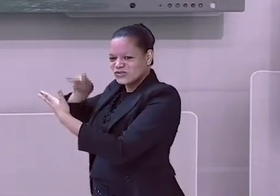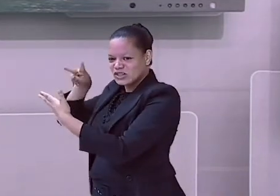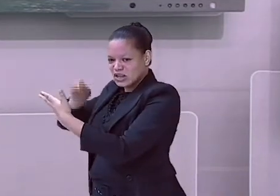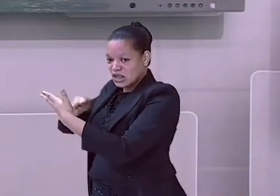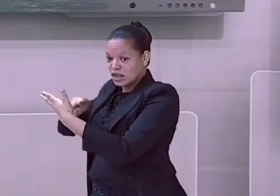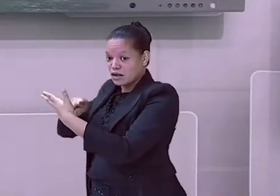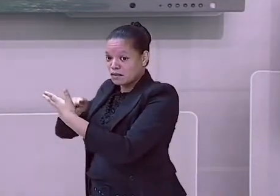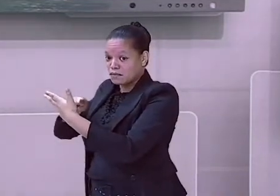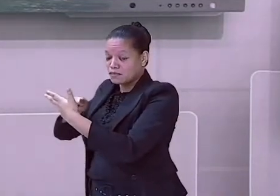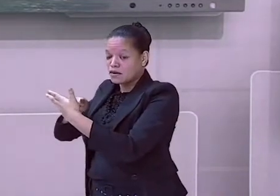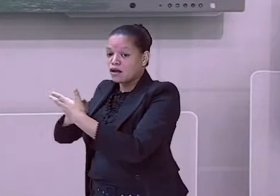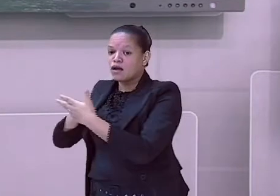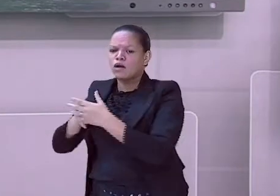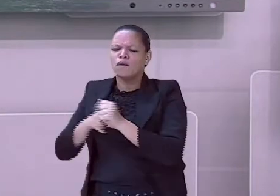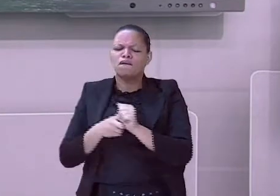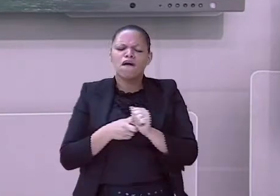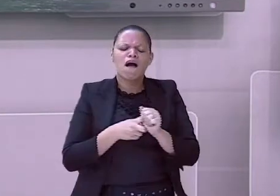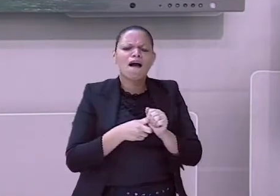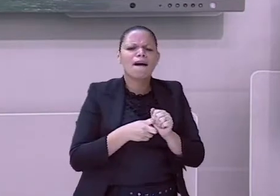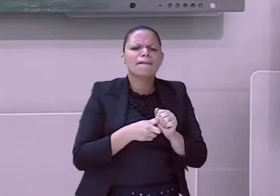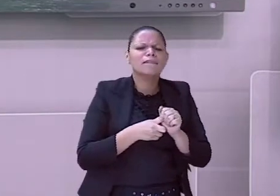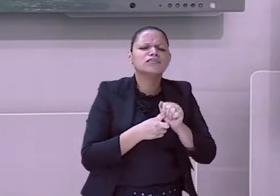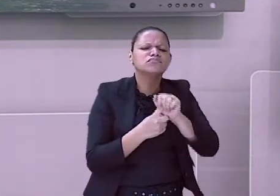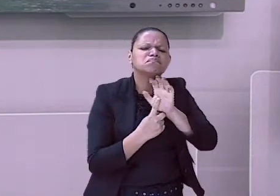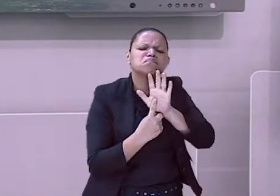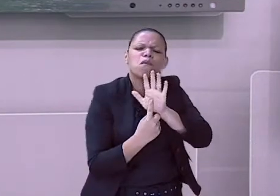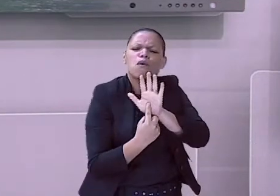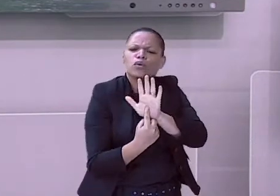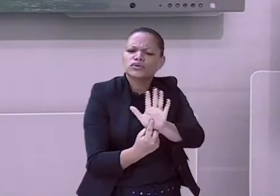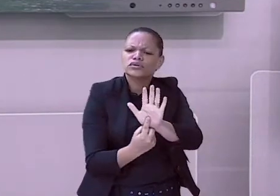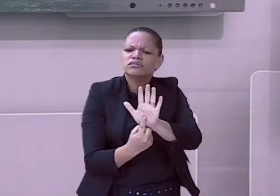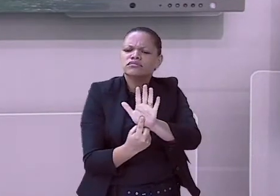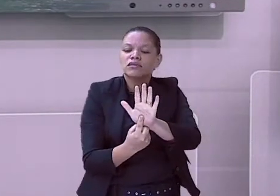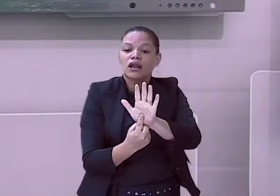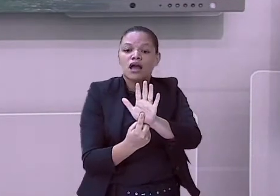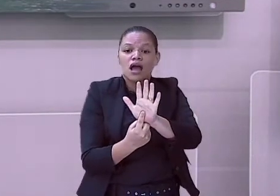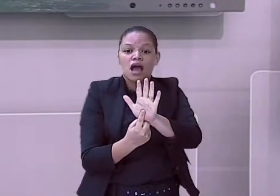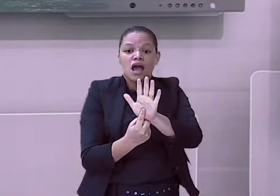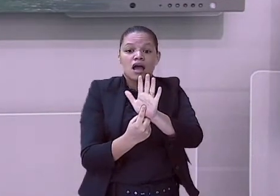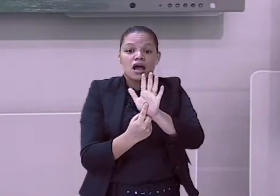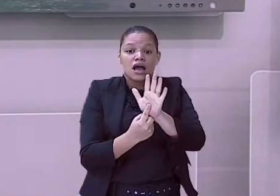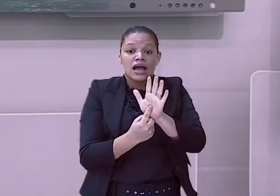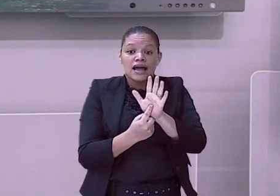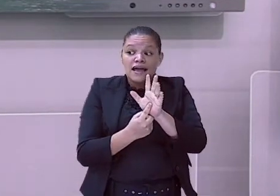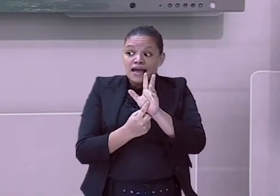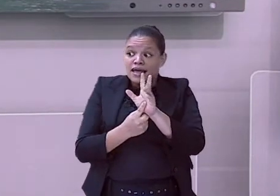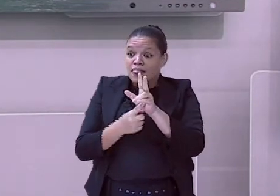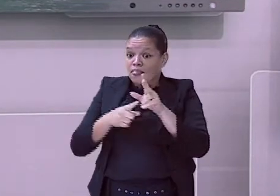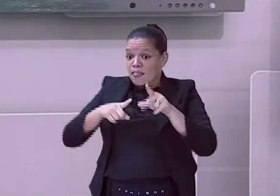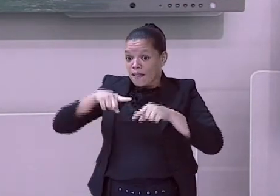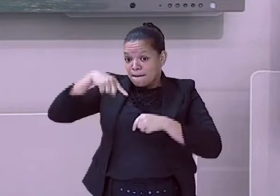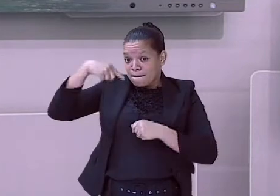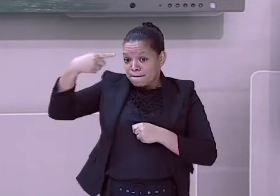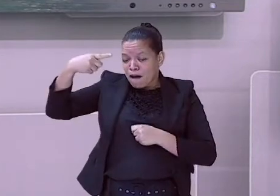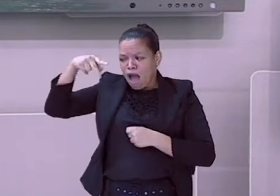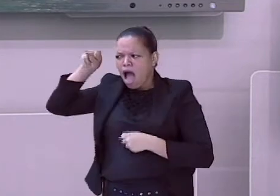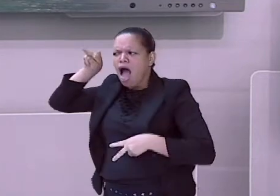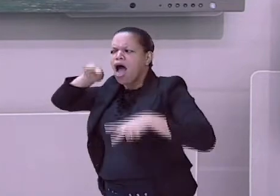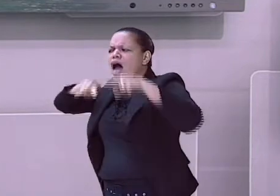pontuar a questão do nascimento da tartaruga, nós temos aí dentro do